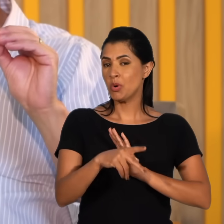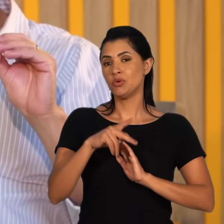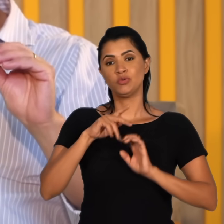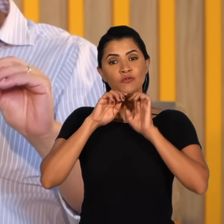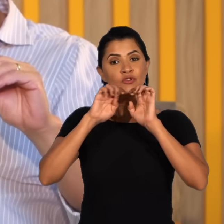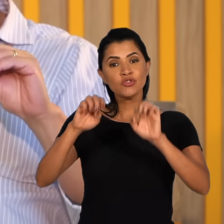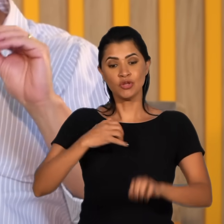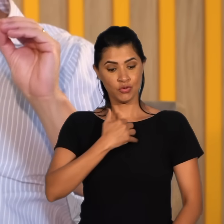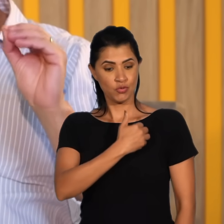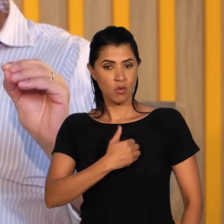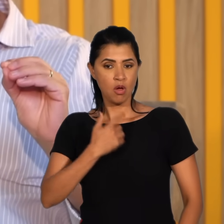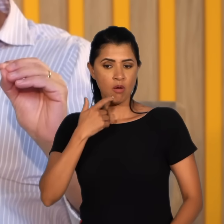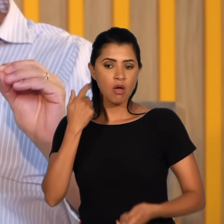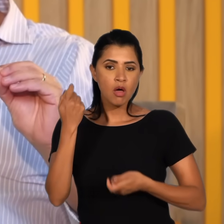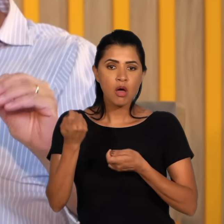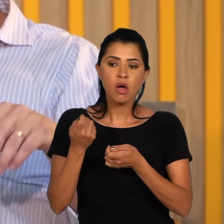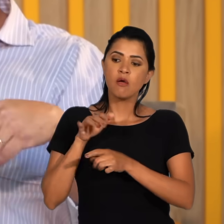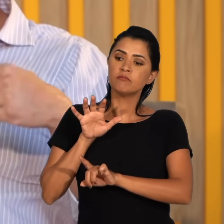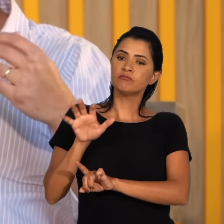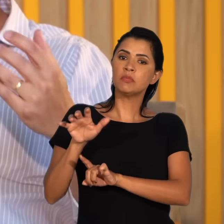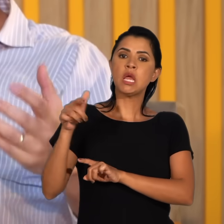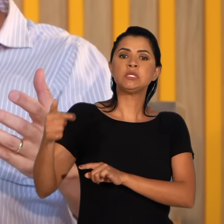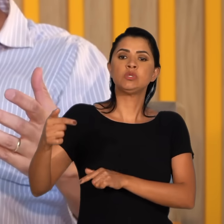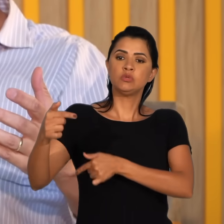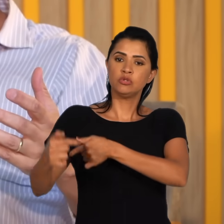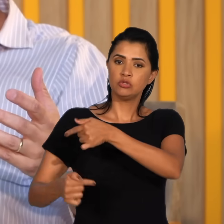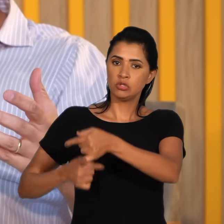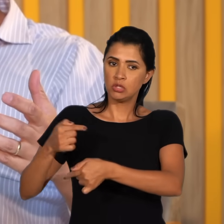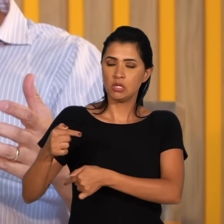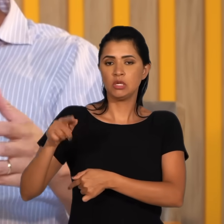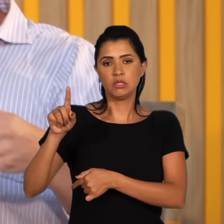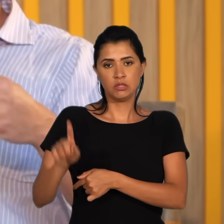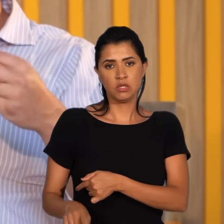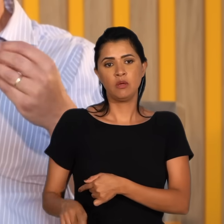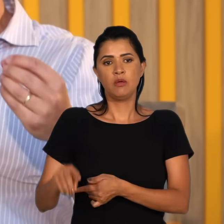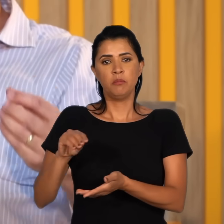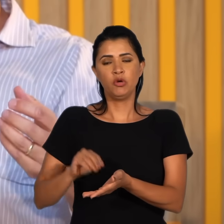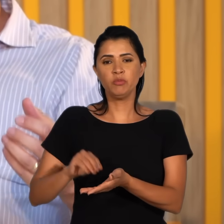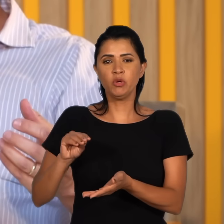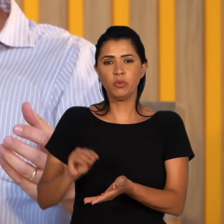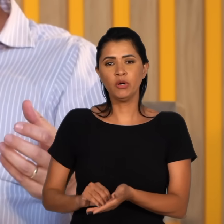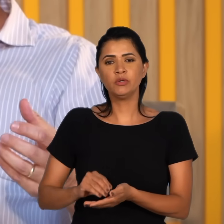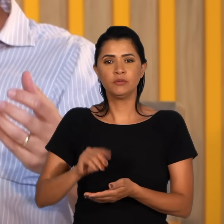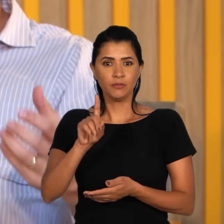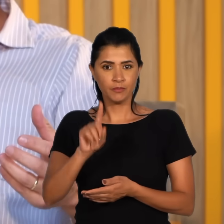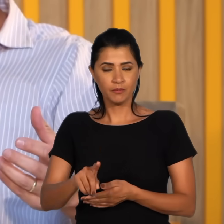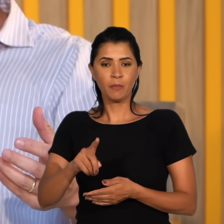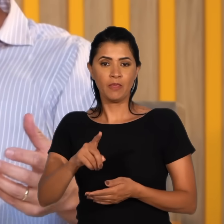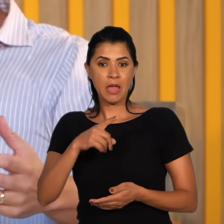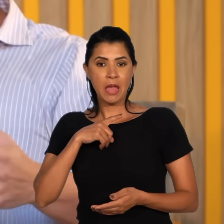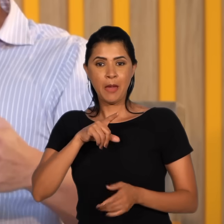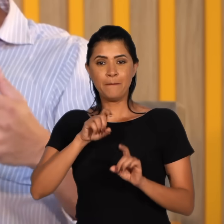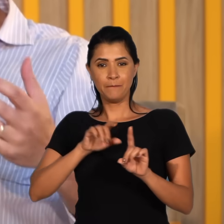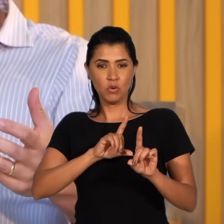de João era justamente persuadir essa segunda geração de fiéis que na ausência de um Apóstolo